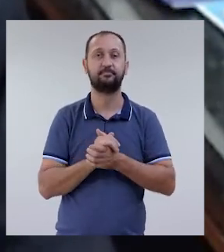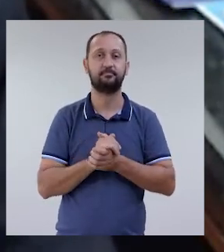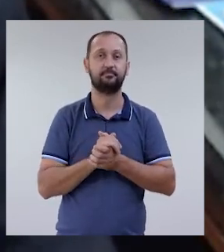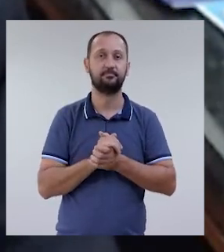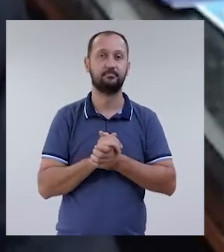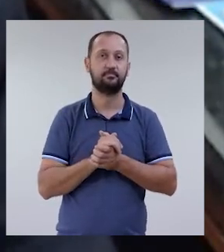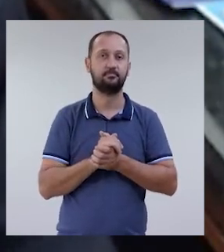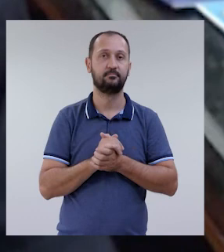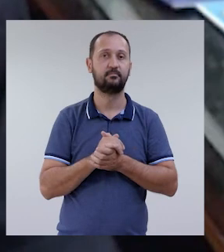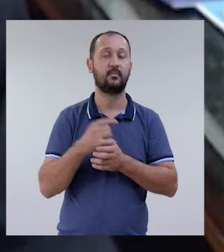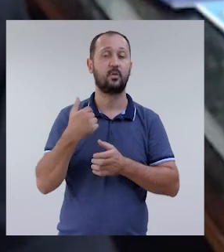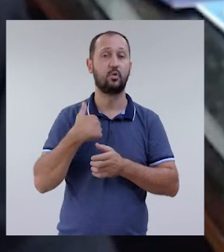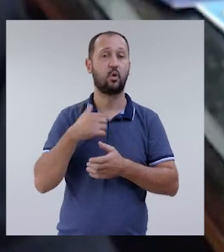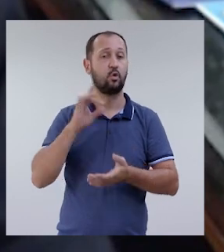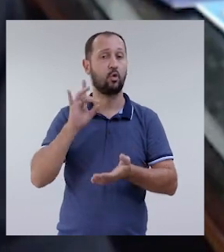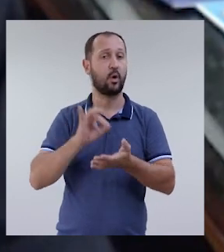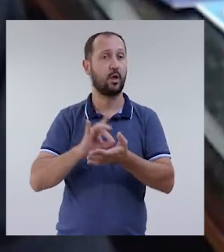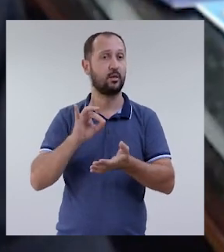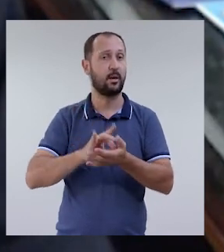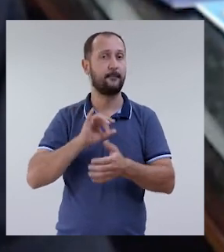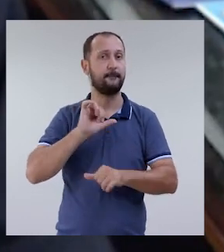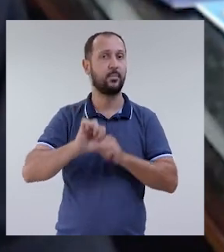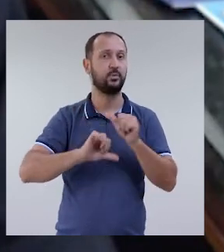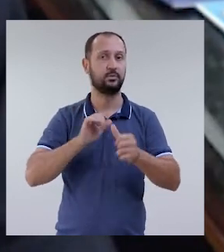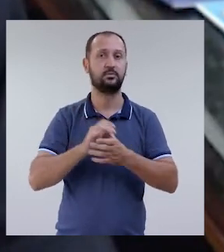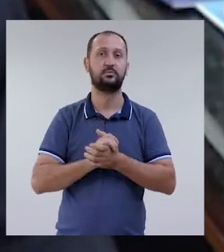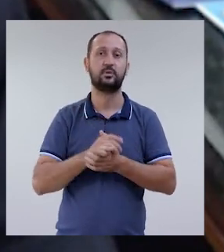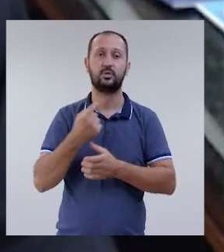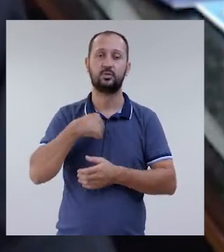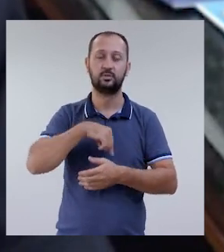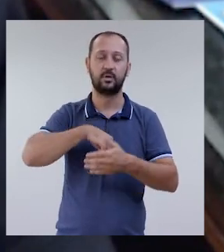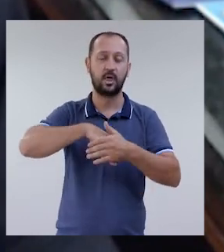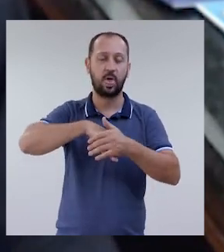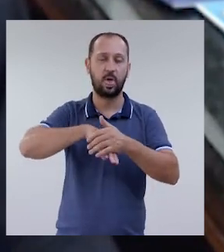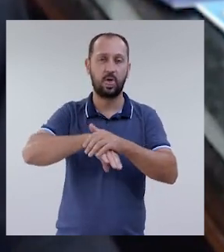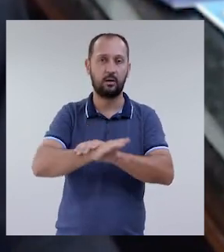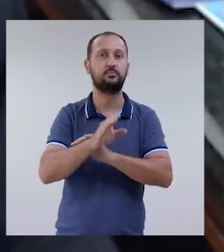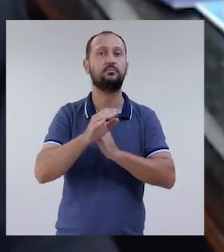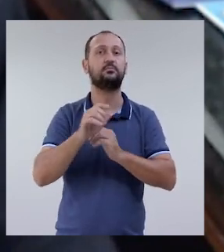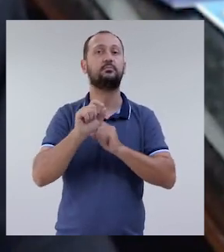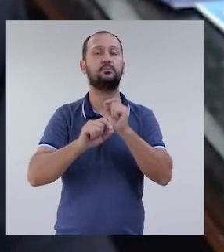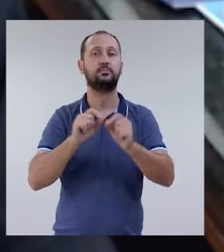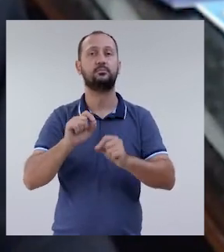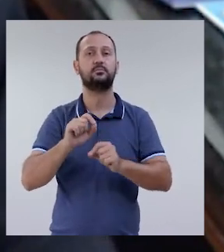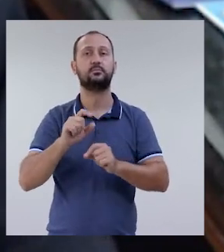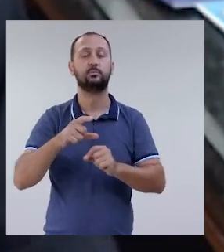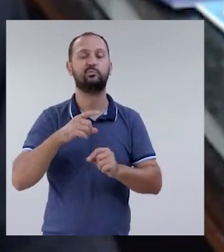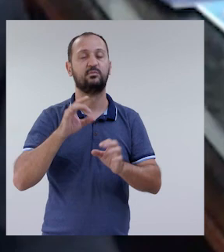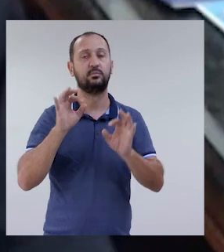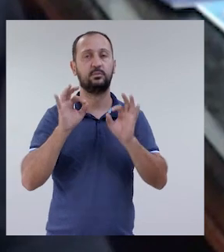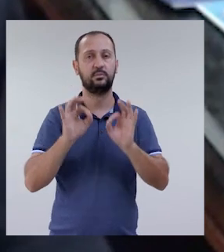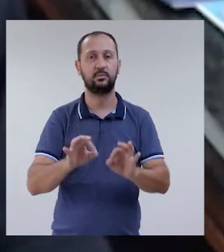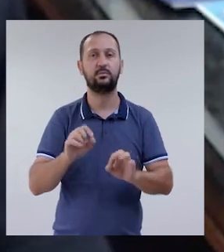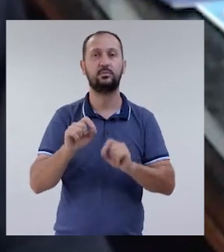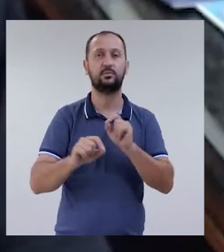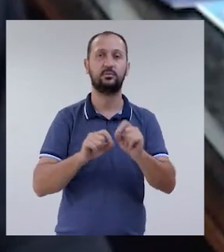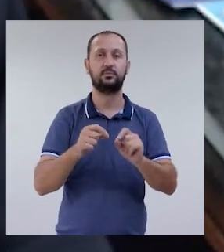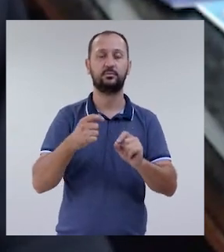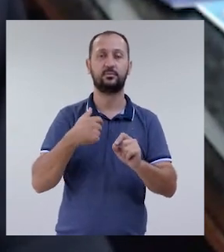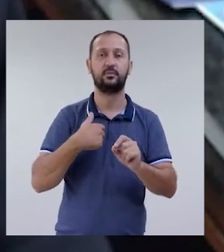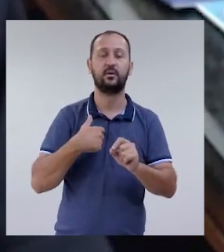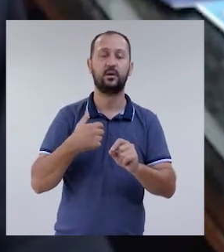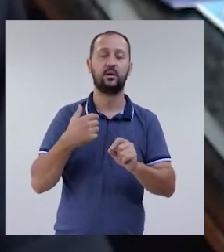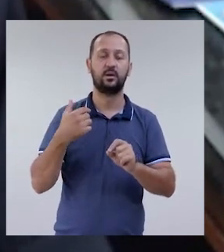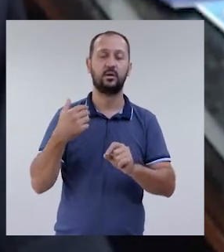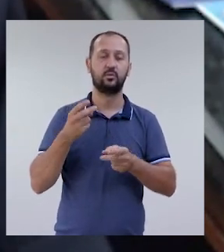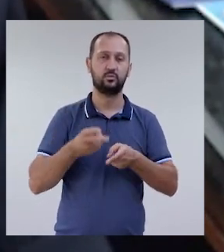está mudando a nossa realidade, e nós vamos nos adequar para isso. Então, com certeza,